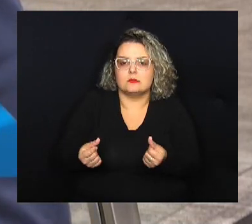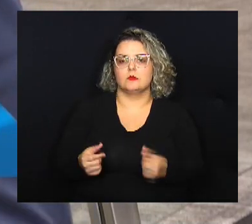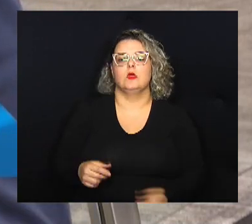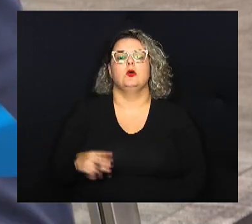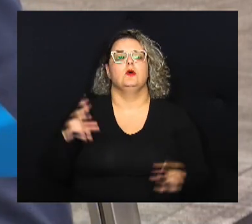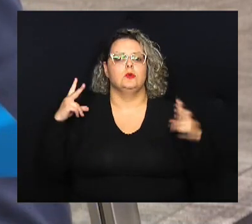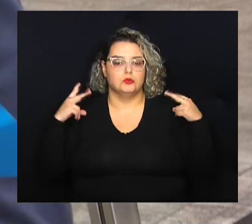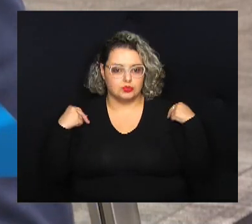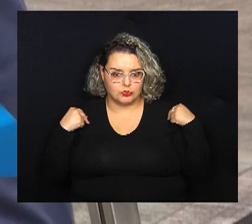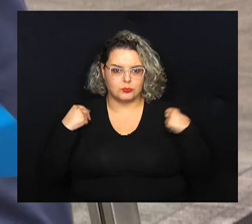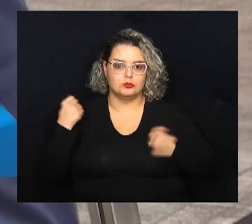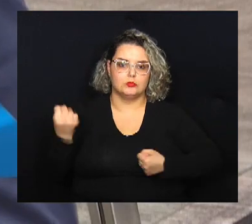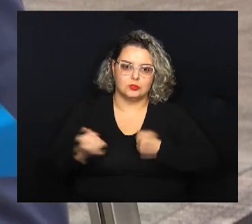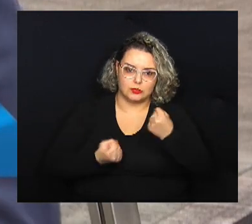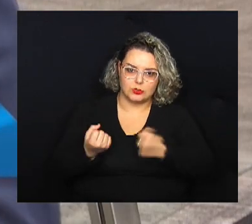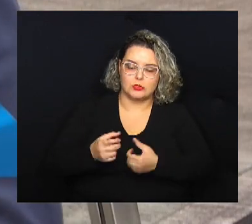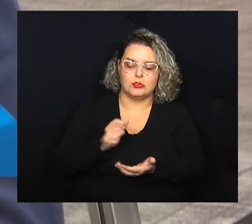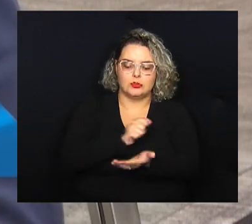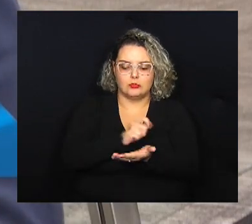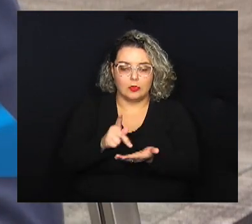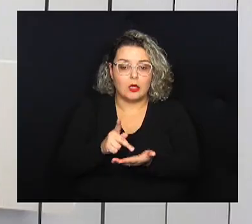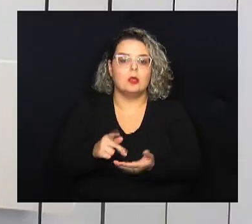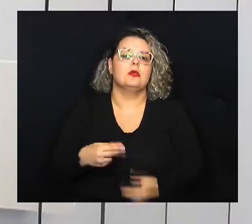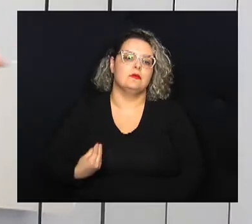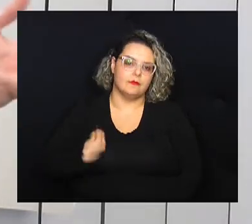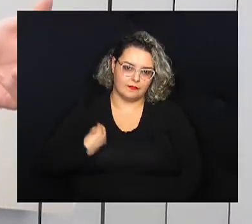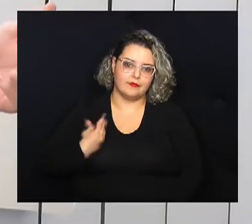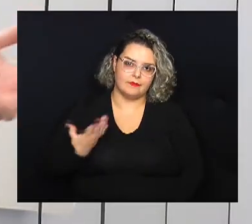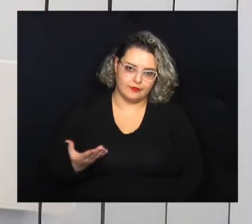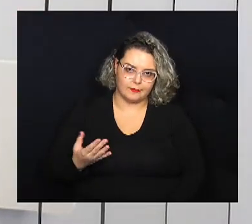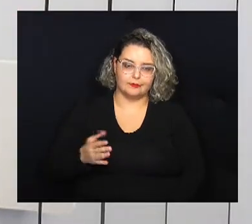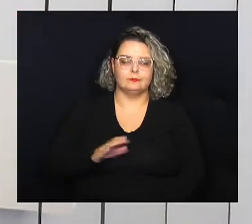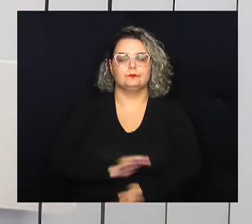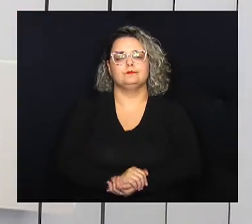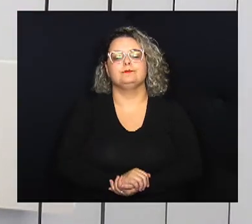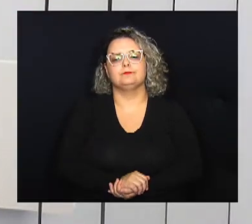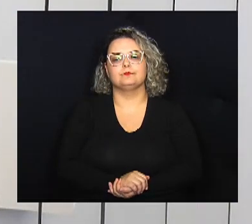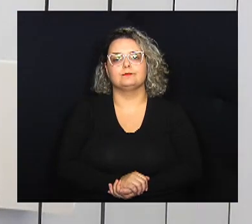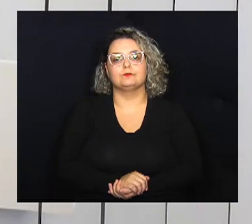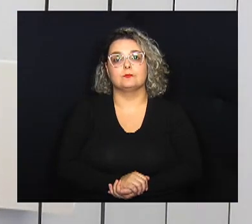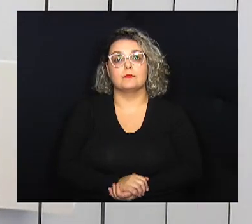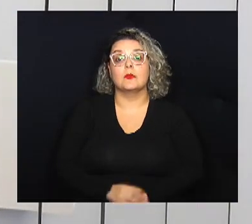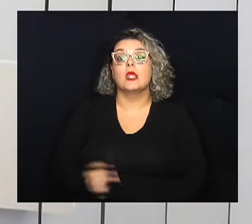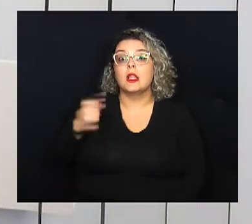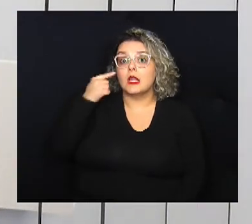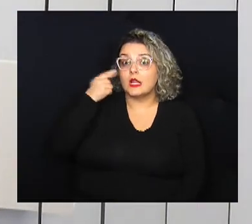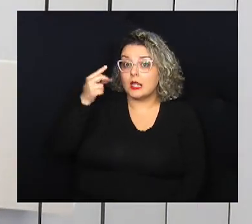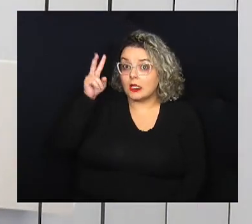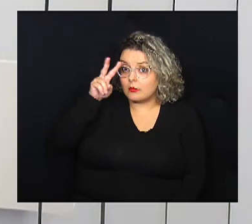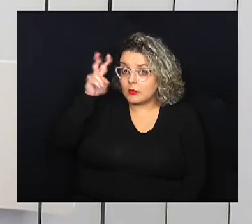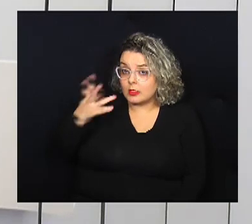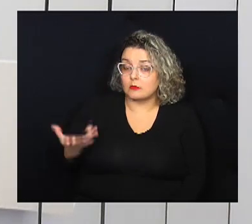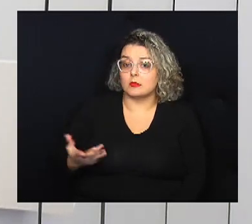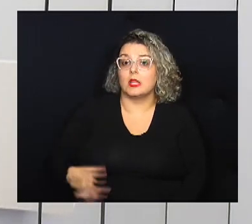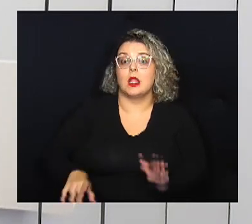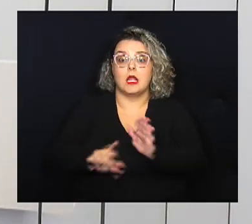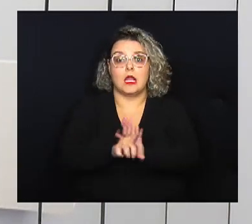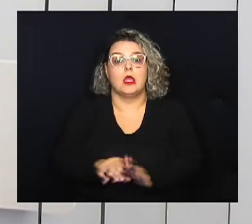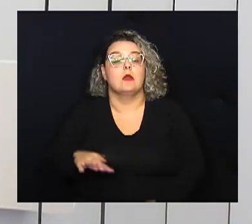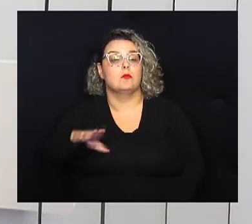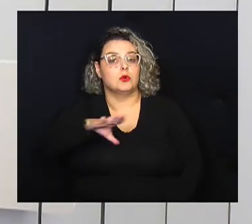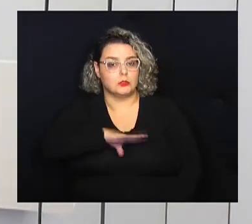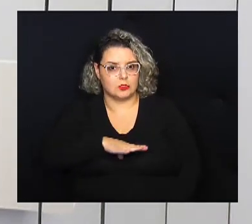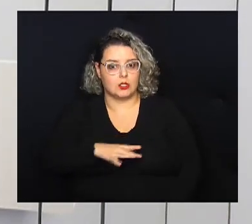aplicativo, que são trabalhadores e muitos vivem disso. Lembrando que para se tornar lei municipal, o projeto precisa